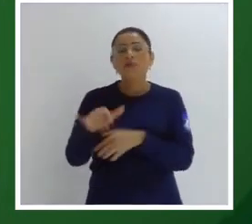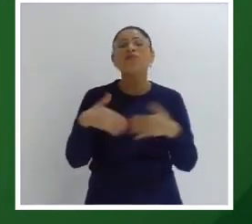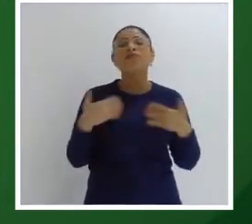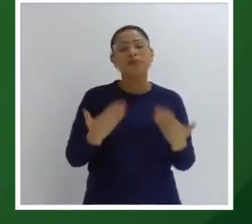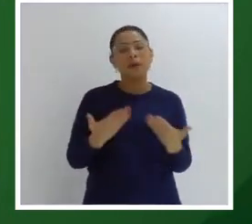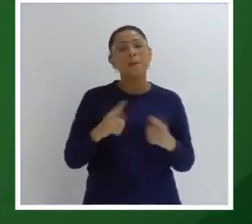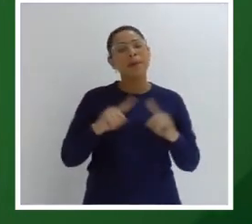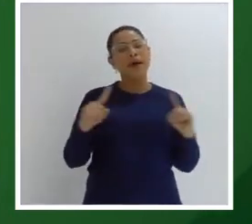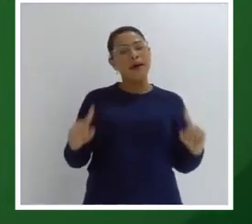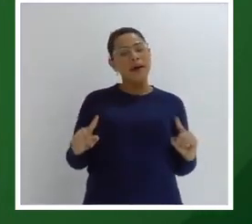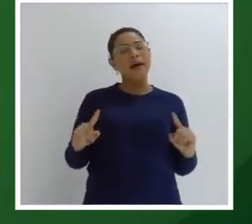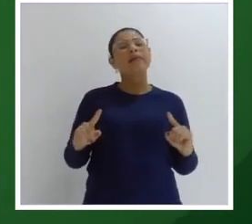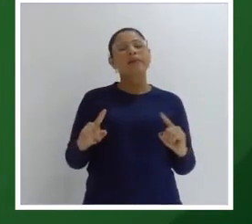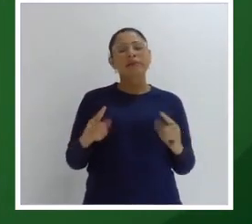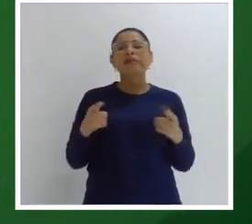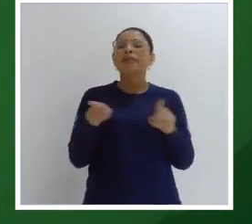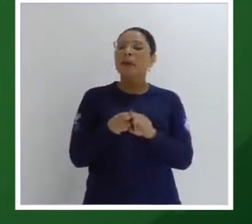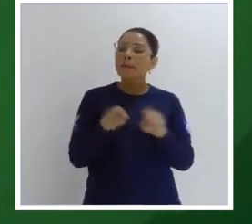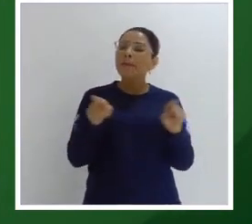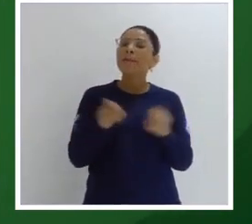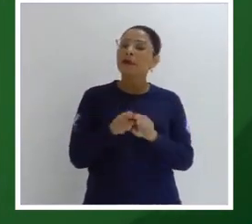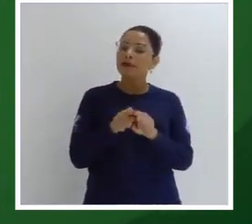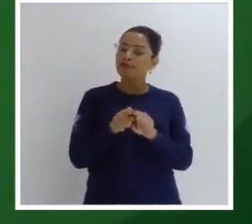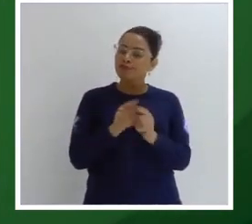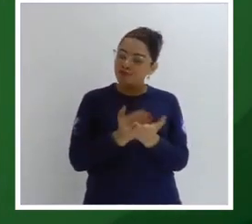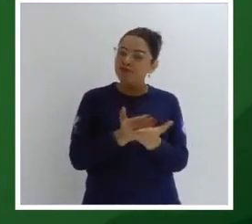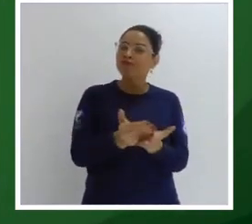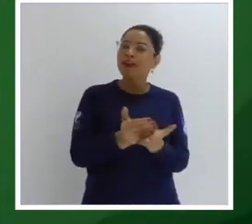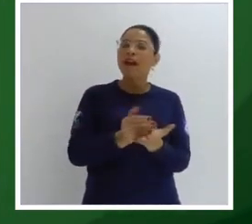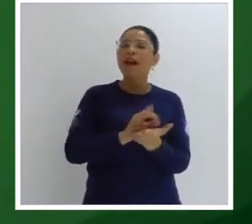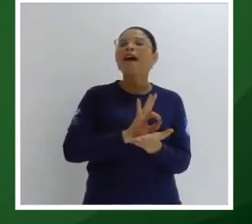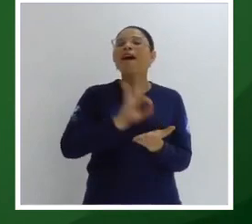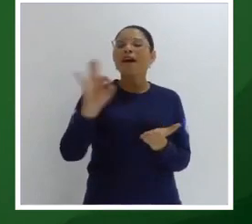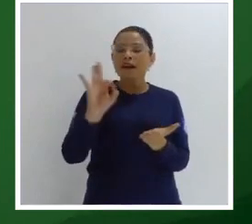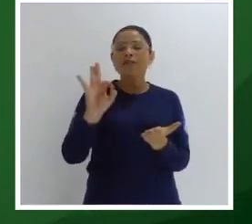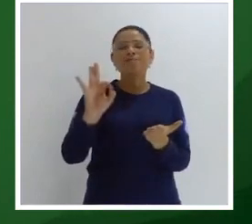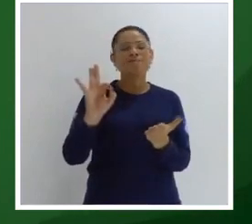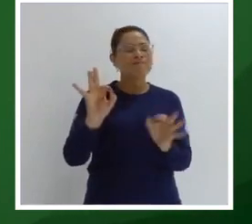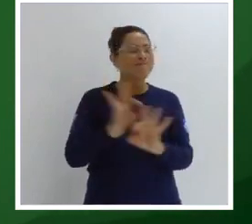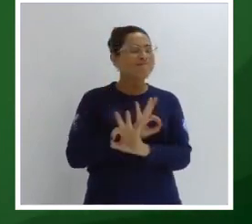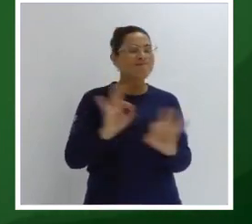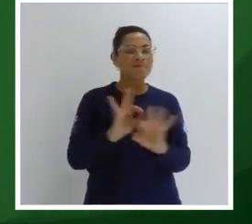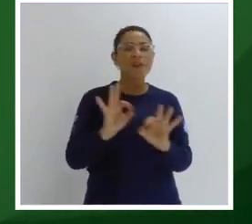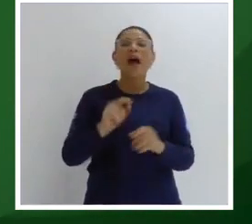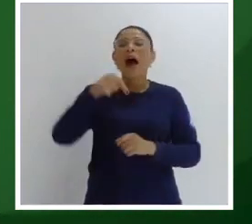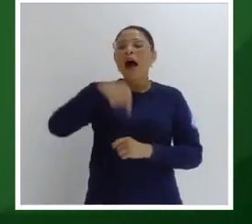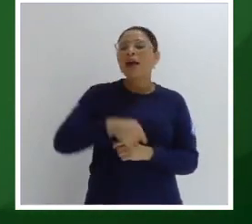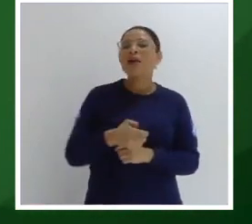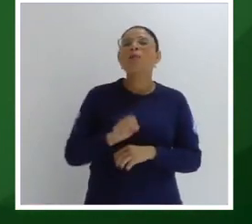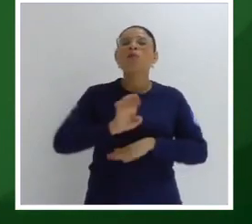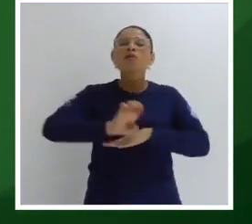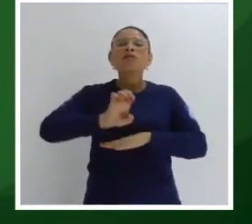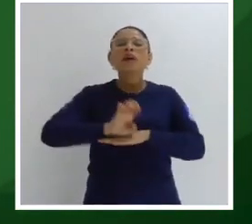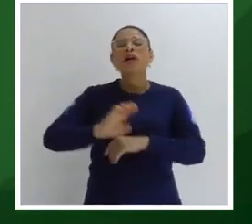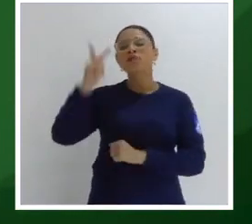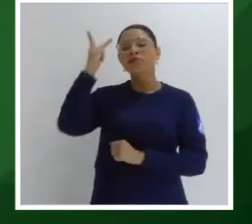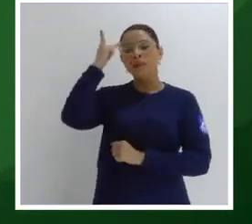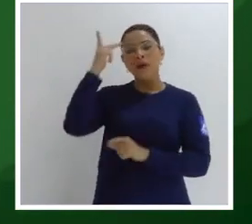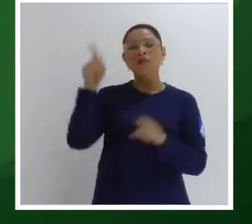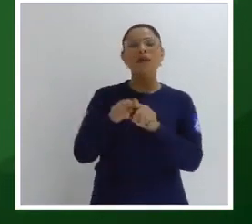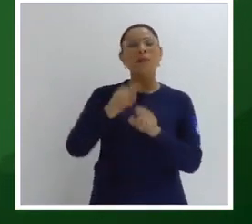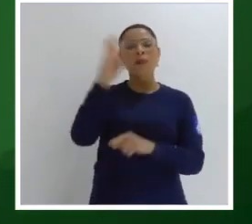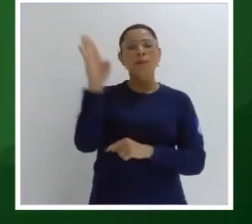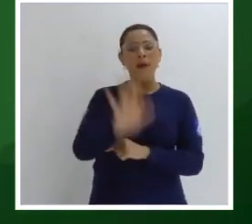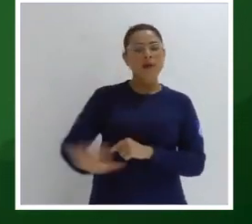até pela iniciativa do fórum são da maior relevância para o estado de São Paulo e até para o Brasil